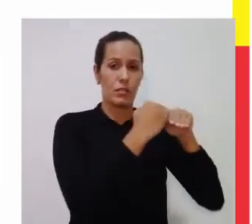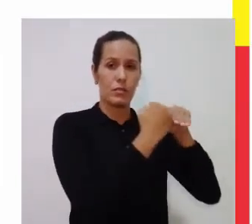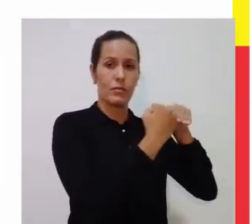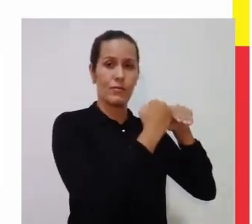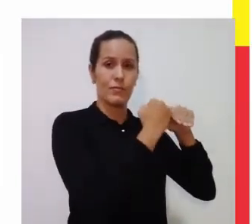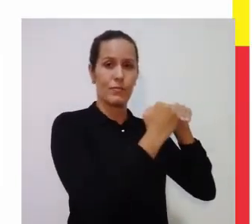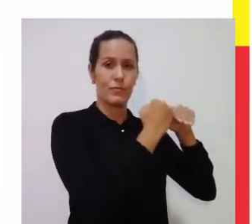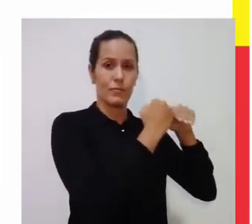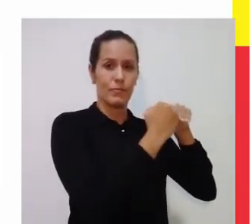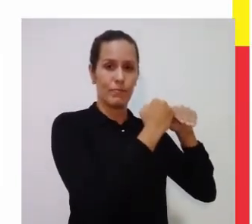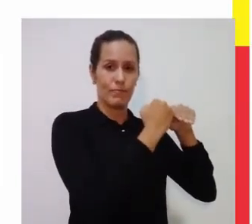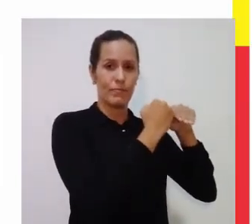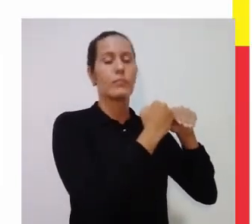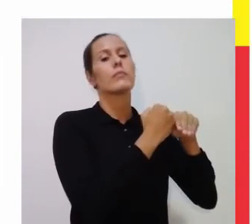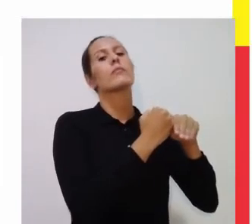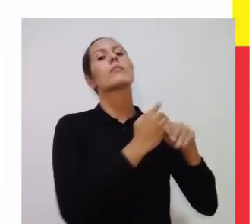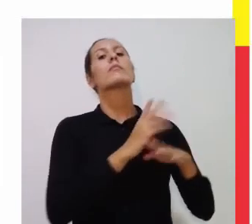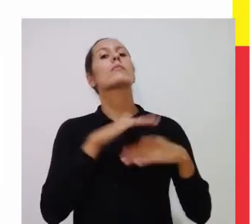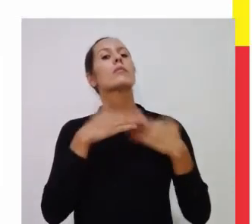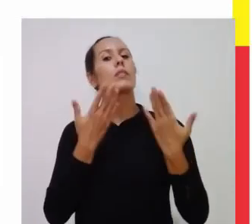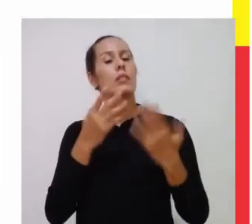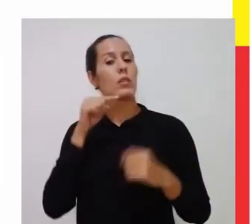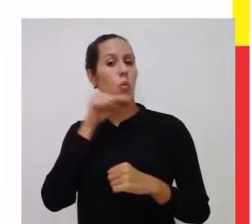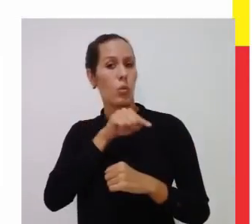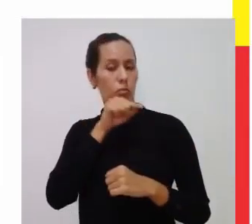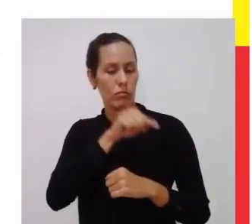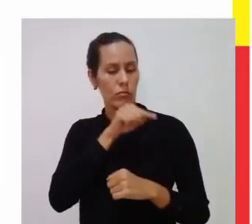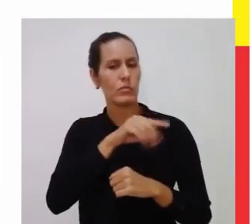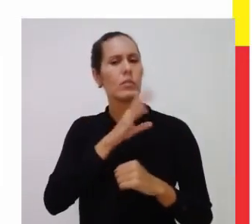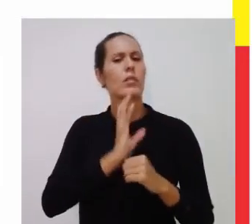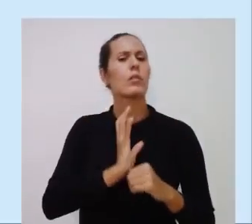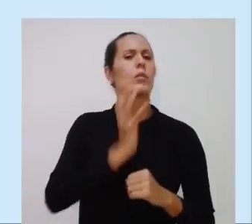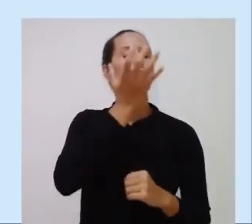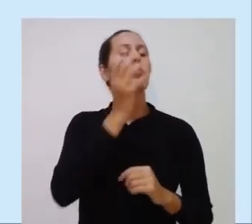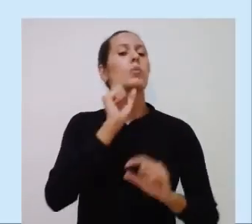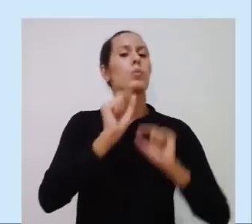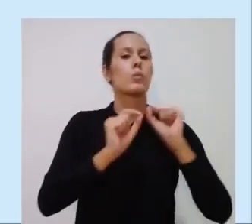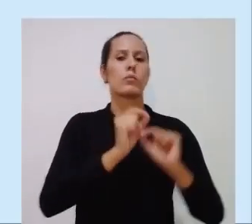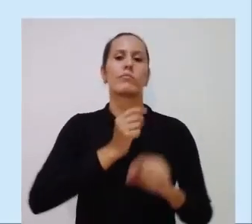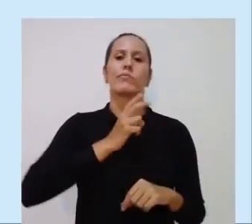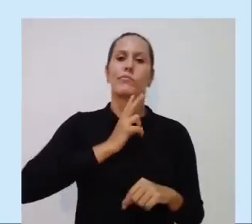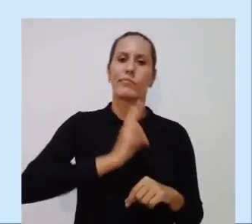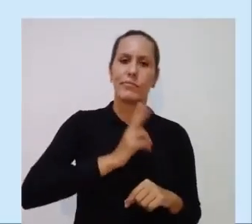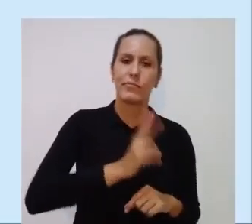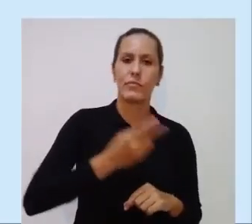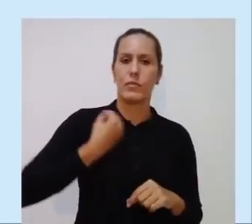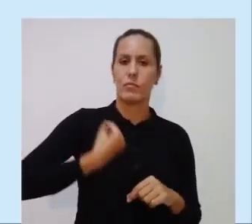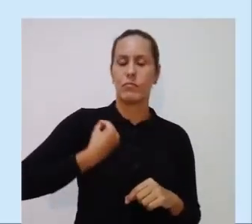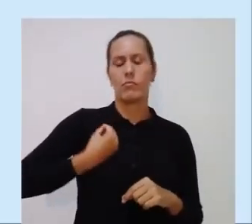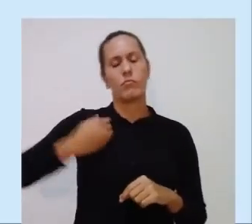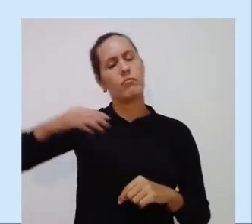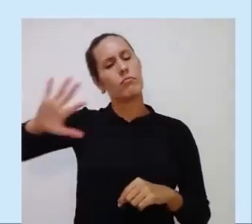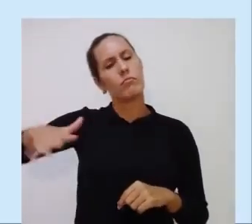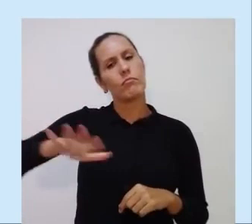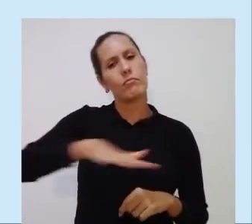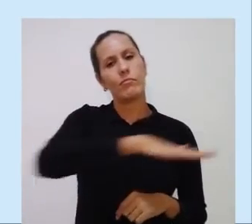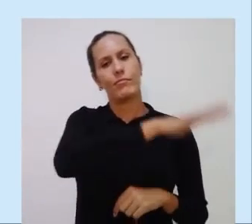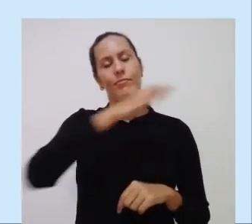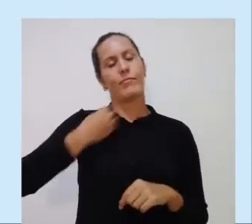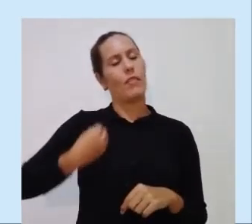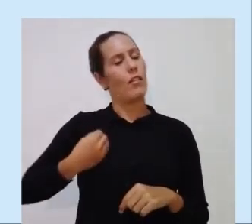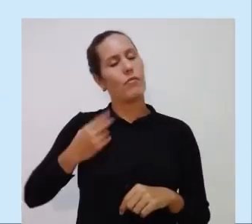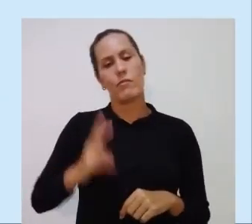uma ao lado da outra, elas vão se esfregando. Então, esse processo, certo? Ele acontece continuamente no nosso